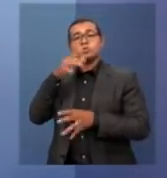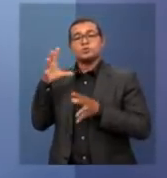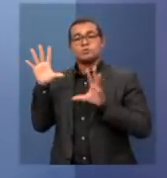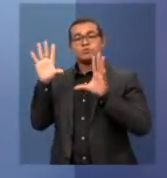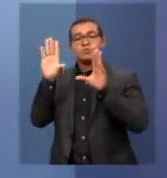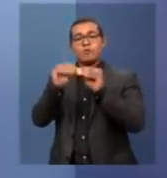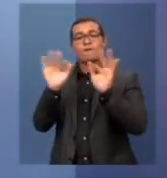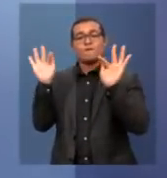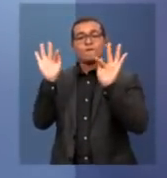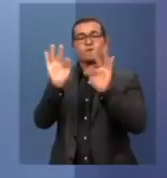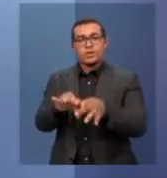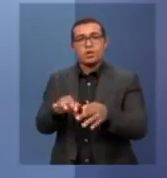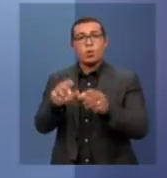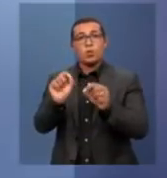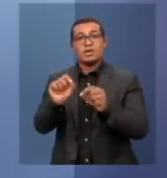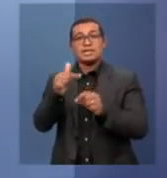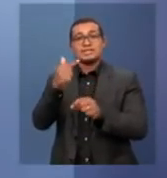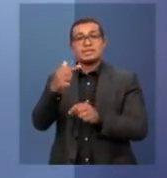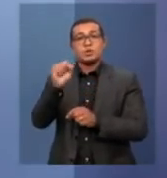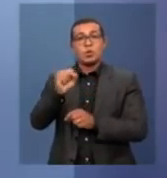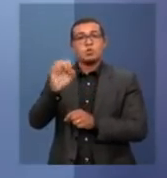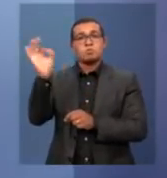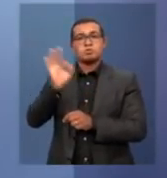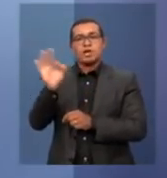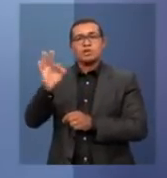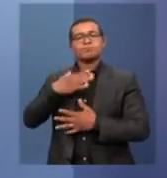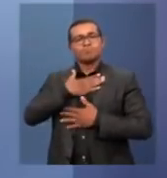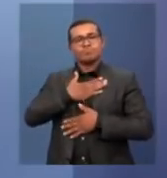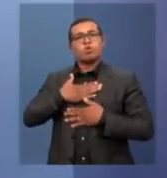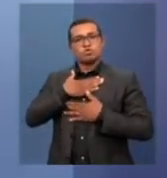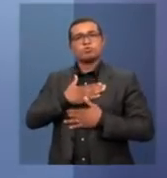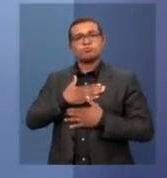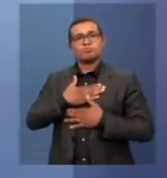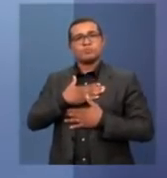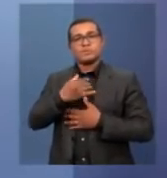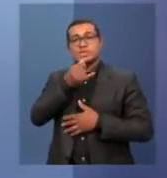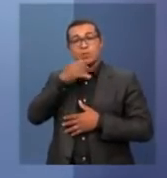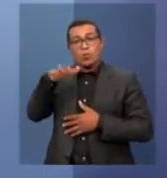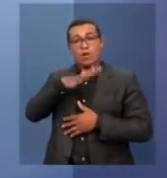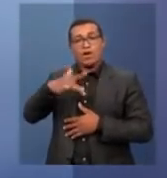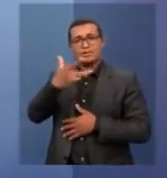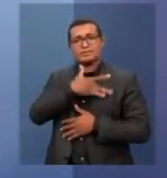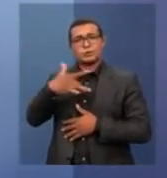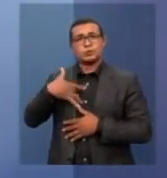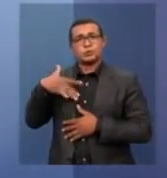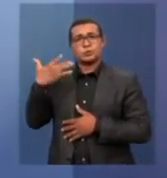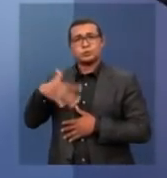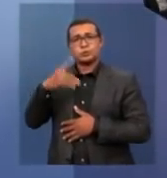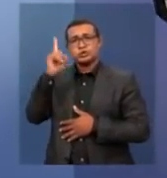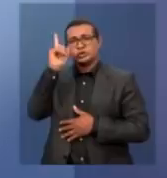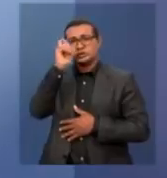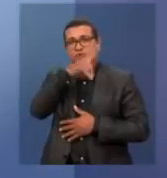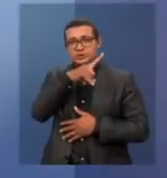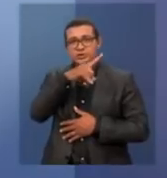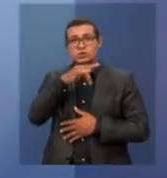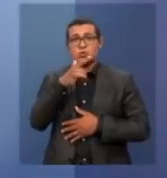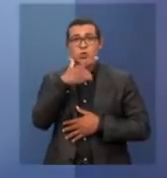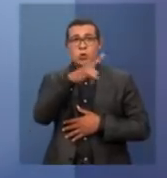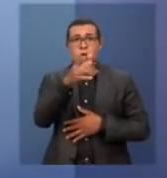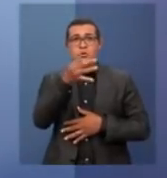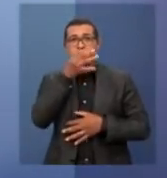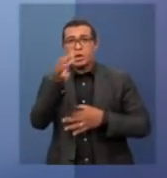78% de aprovação áreas como a de saúde que são áreas difíceis e que alguns candidatos aqui citando como